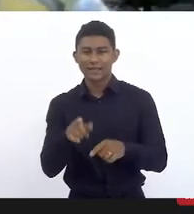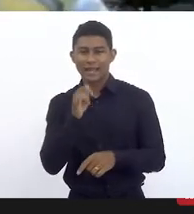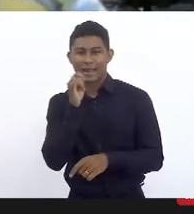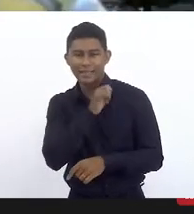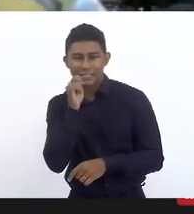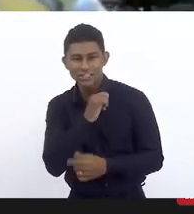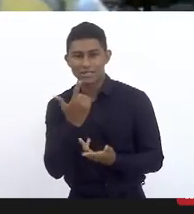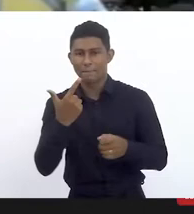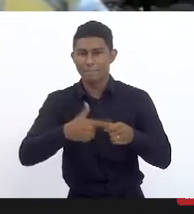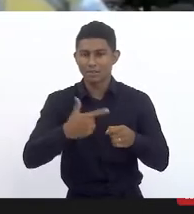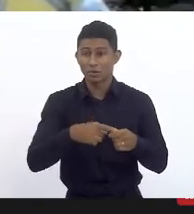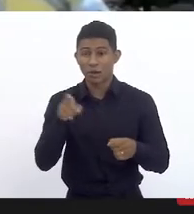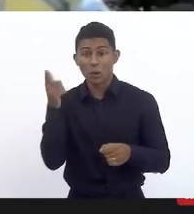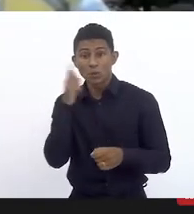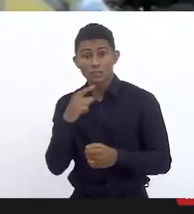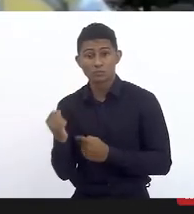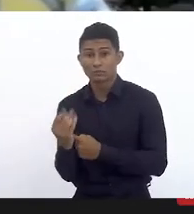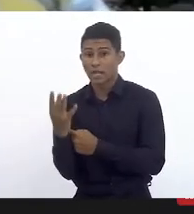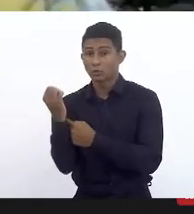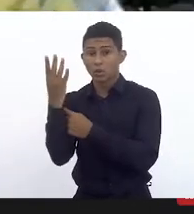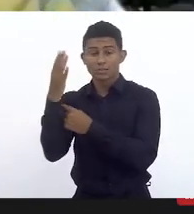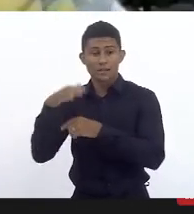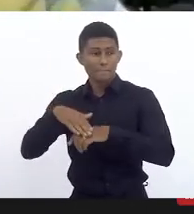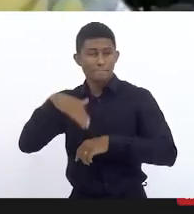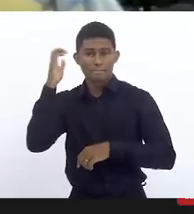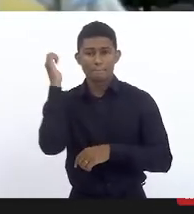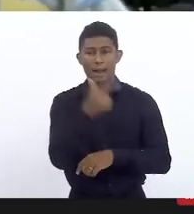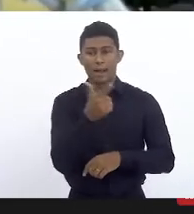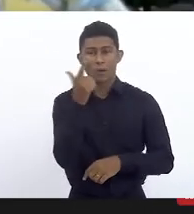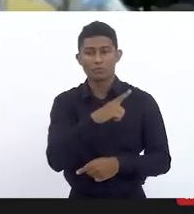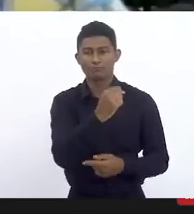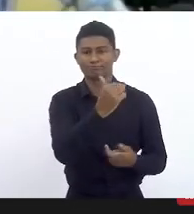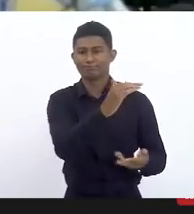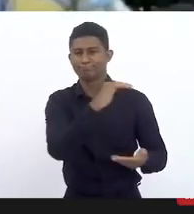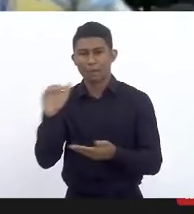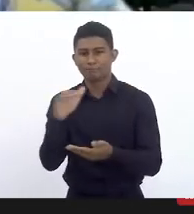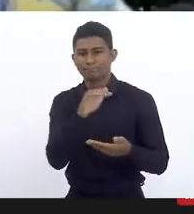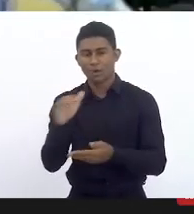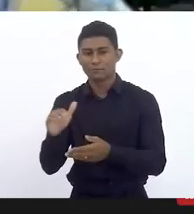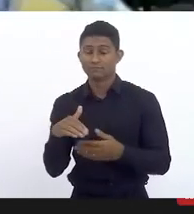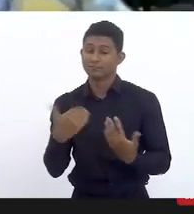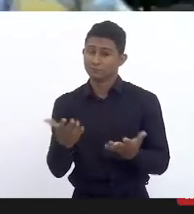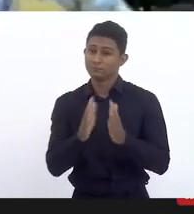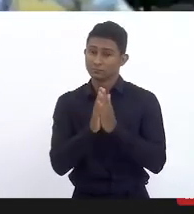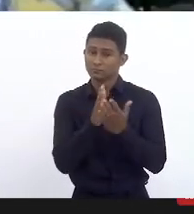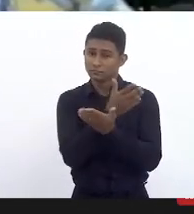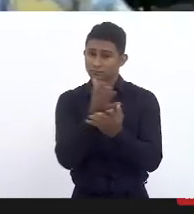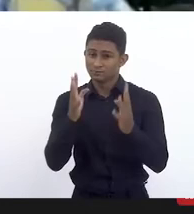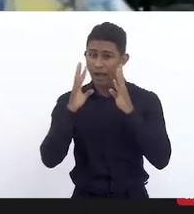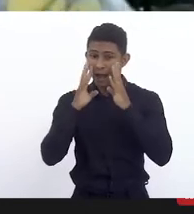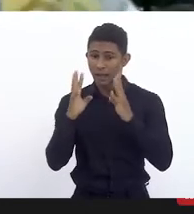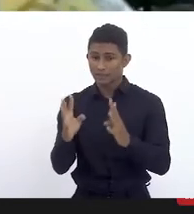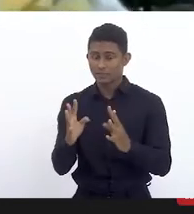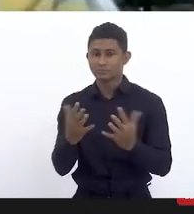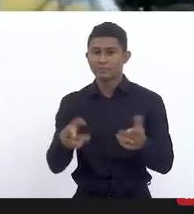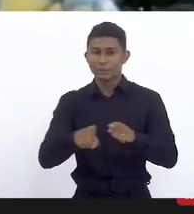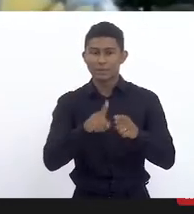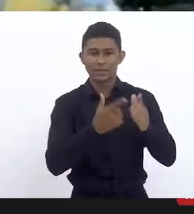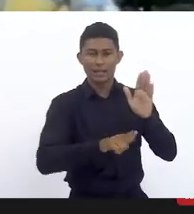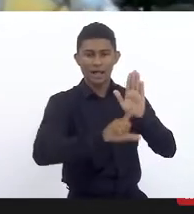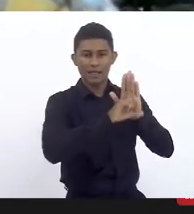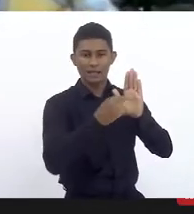o petróleo. Então, eu peço que dê especial atenção e, se possível, nessas leis complementares, colocar